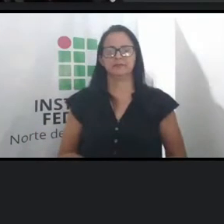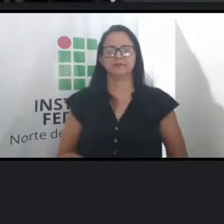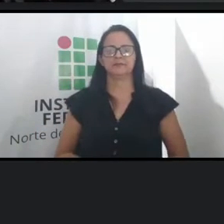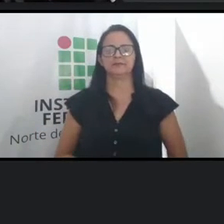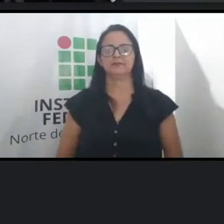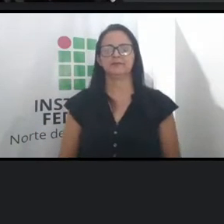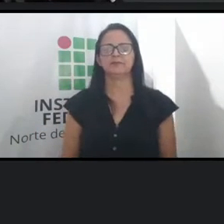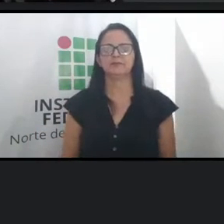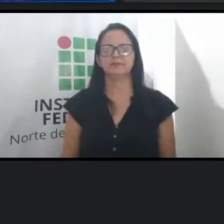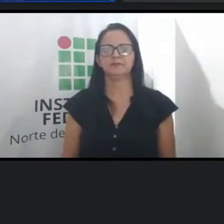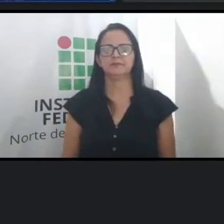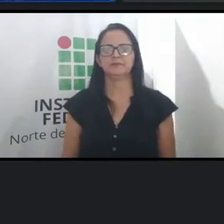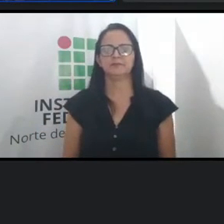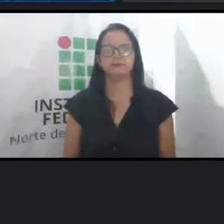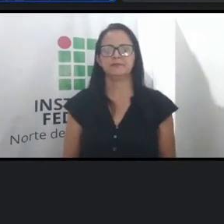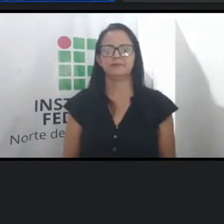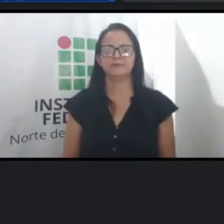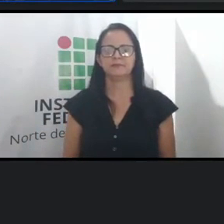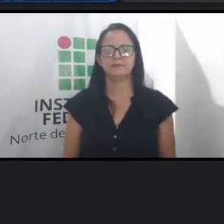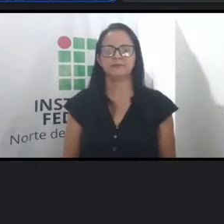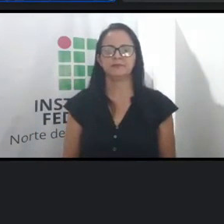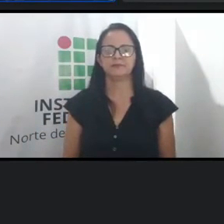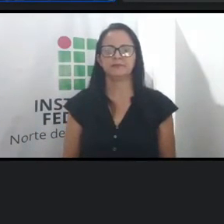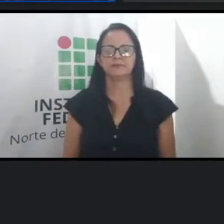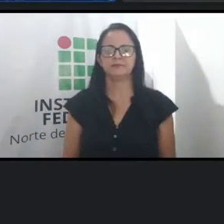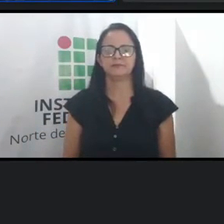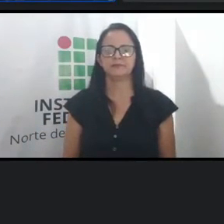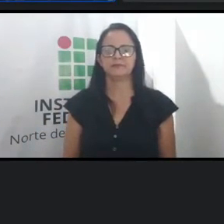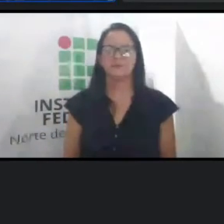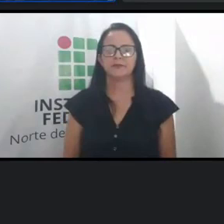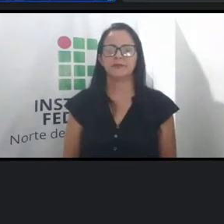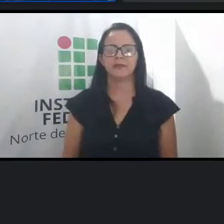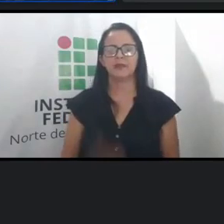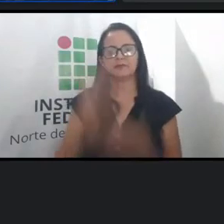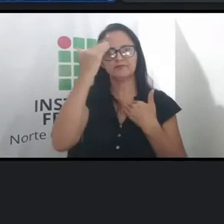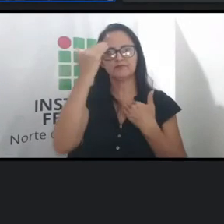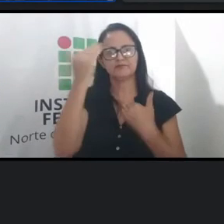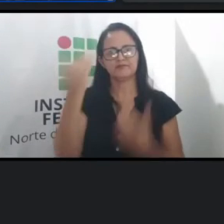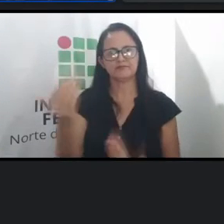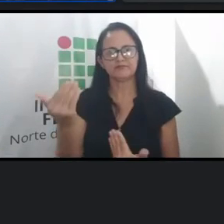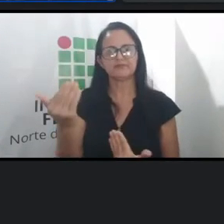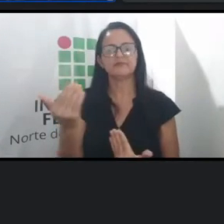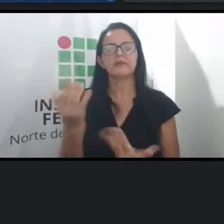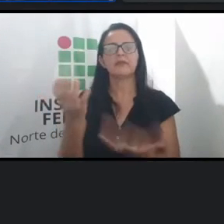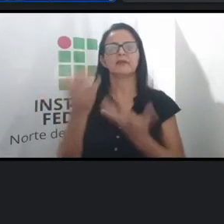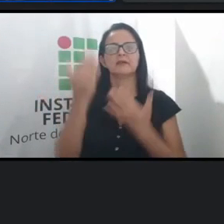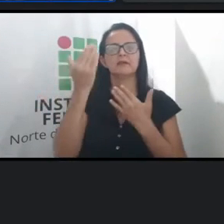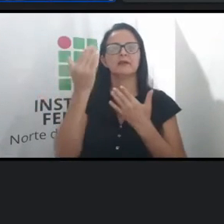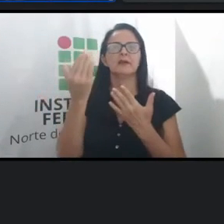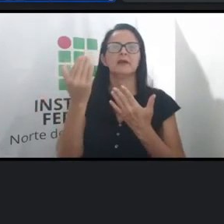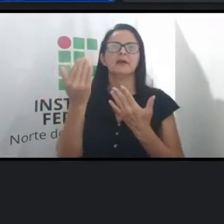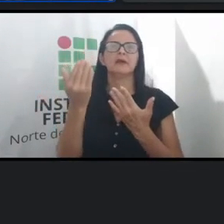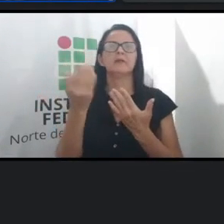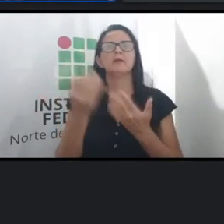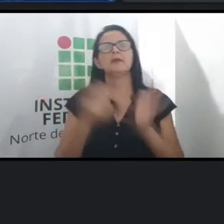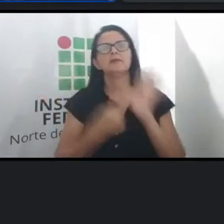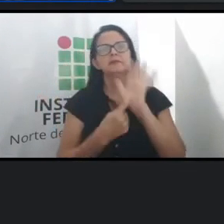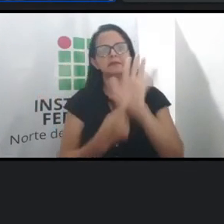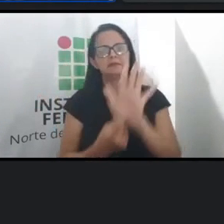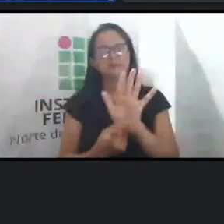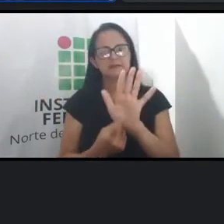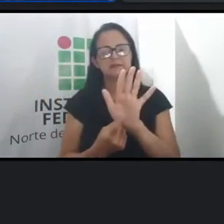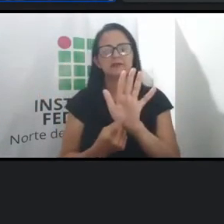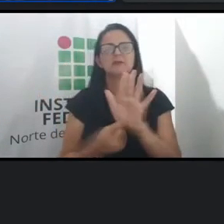Beleza. Muito obrigado. Eu gostaria de agradecer ao segundo-tenente Reis pela belíssima apresentação e também gostaria de agradecer ao